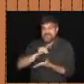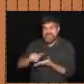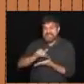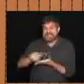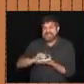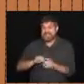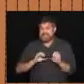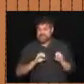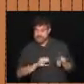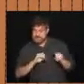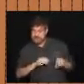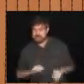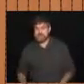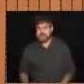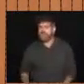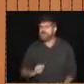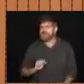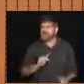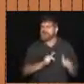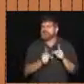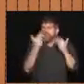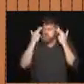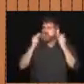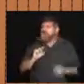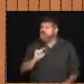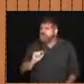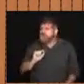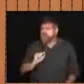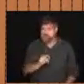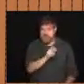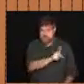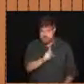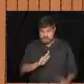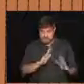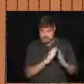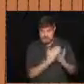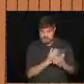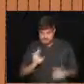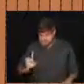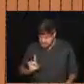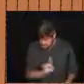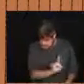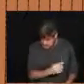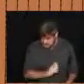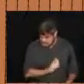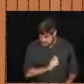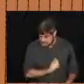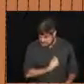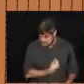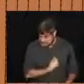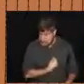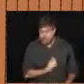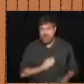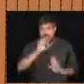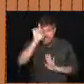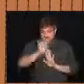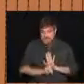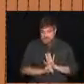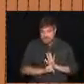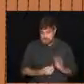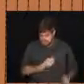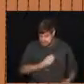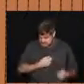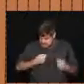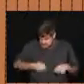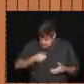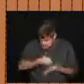de educação. Esse trabalho normal, os professores terão que ir à escola, os professores, a diretora terá que ir à